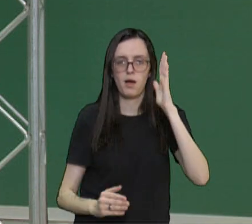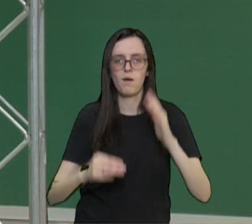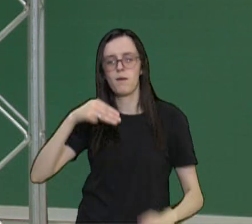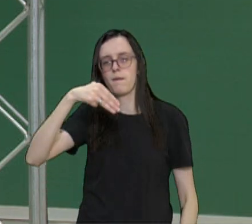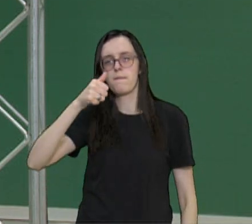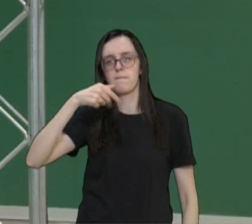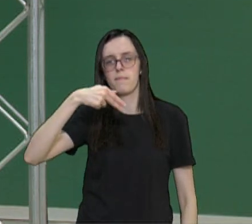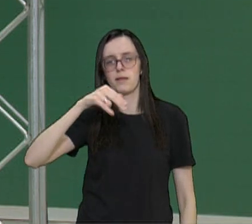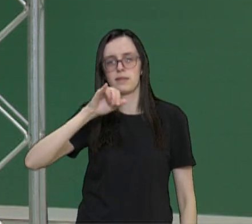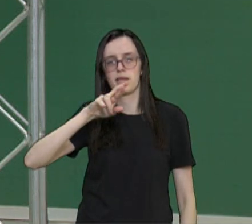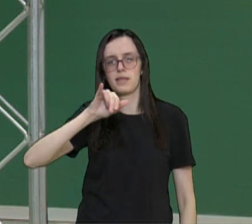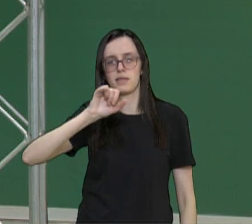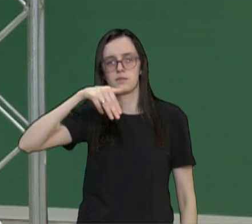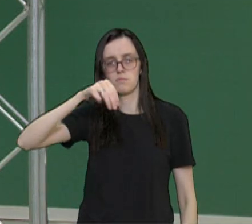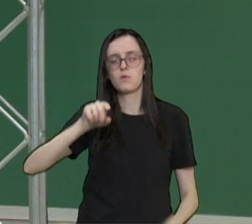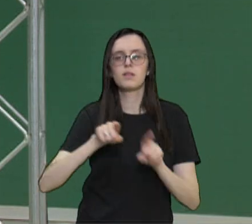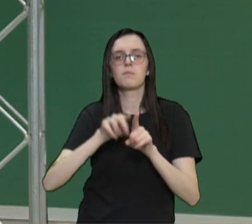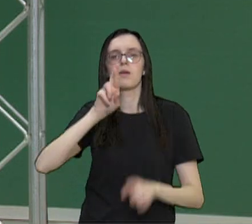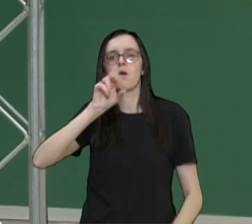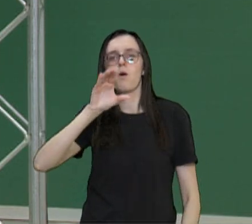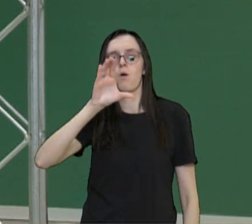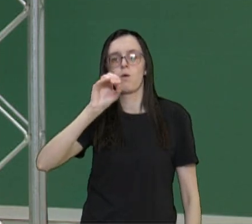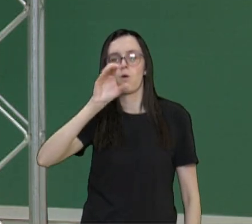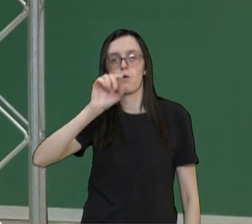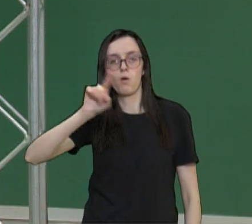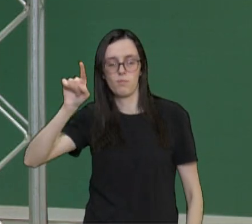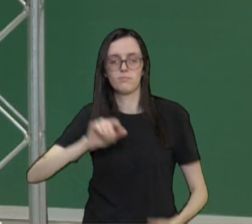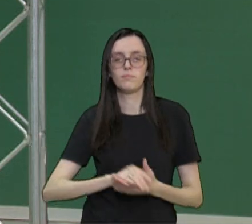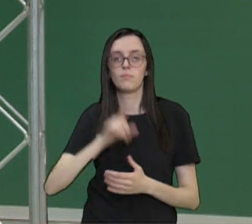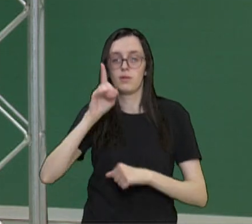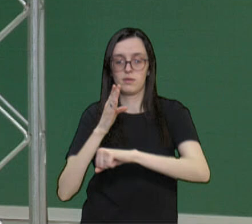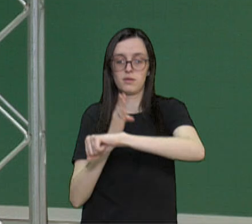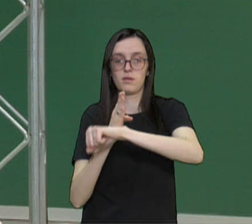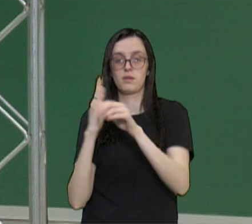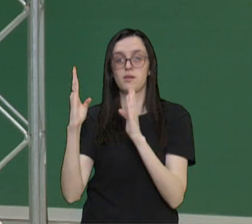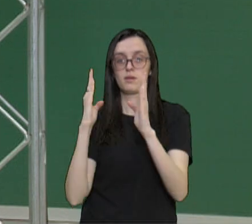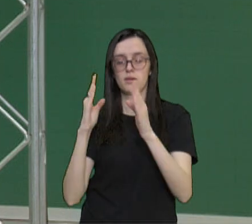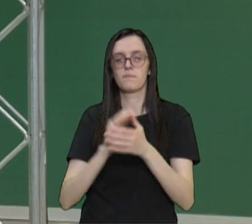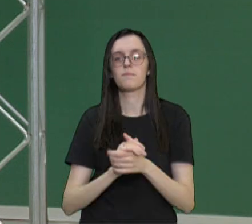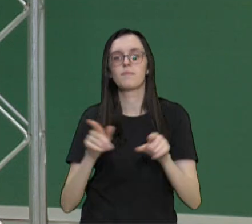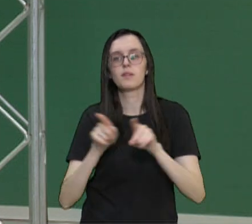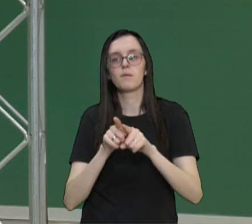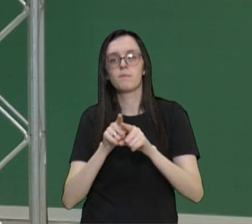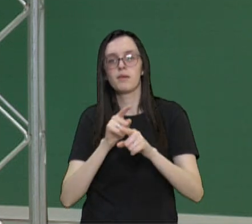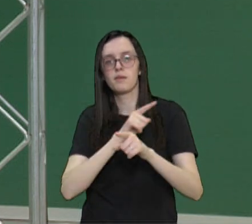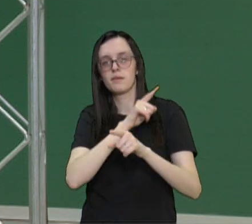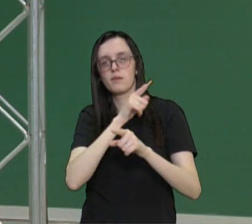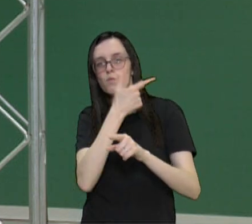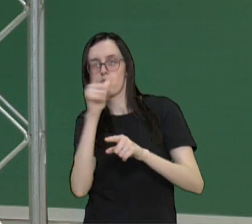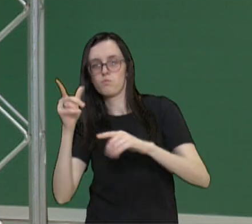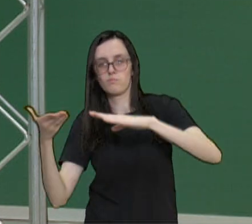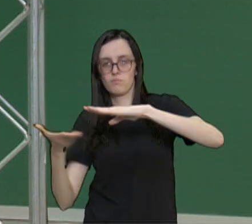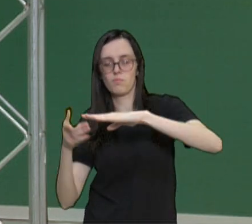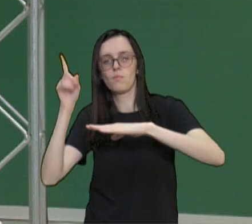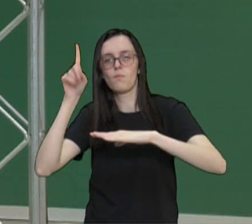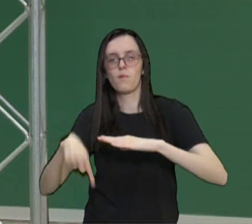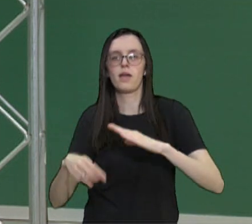de Rococó para fechar a Idade Moderna. A gente falou de Neoclassicismo, Romantismo,